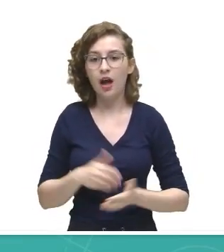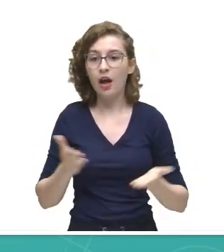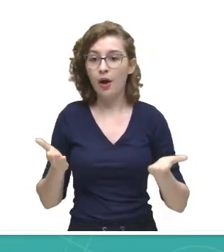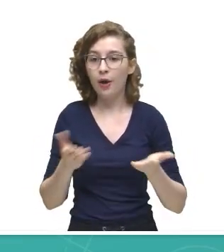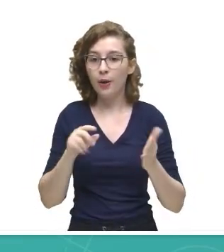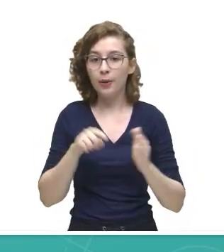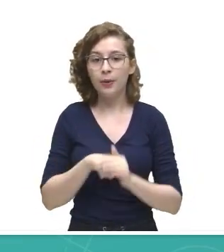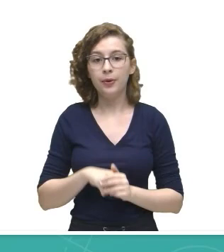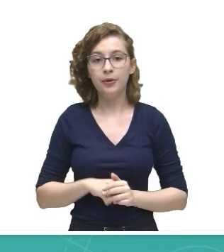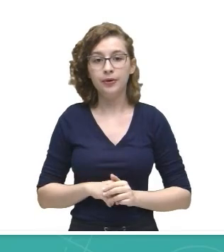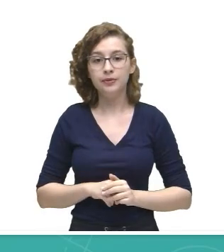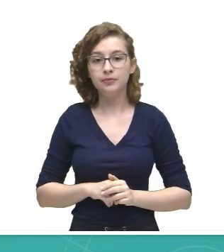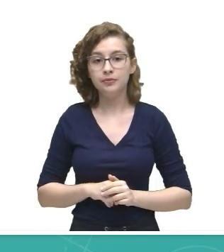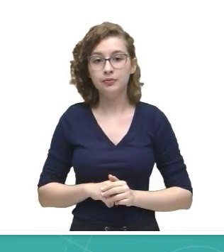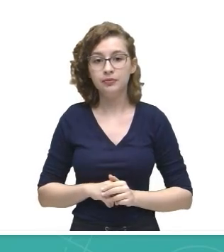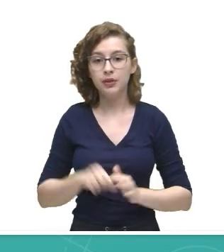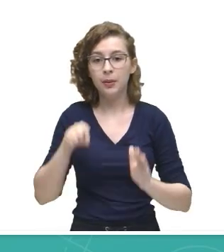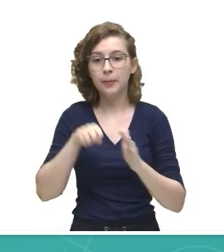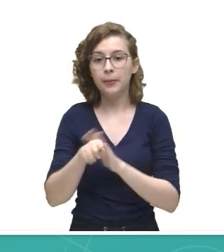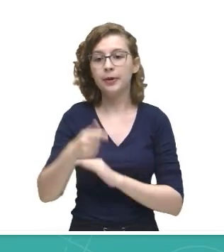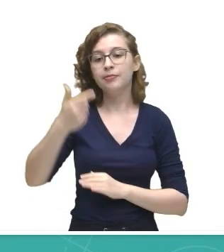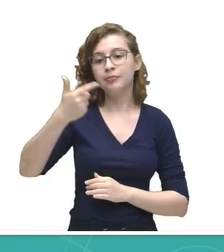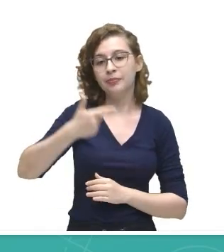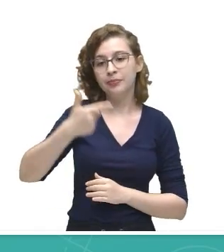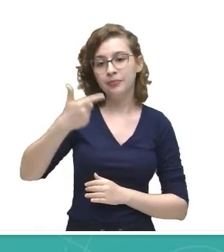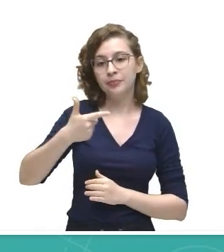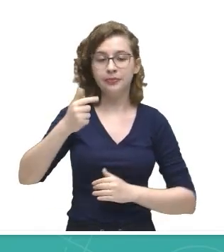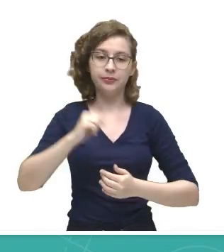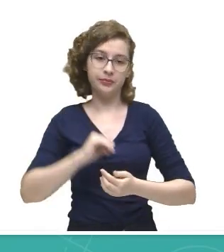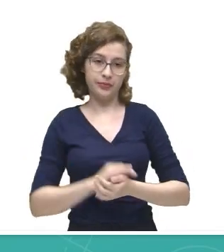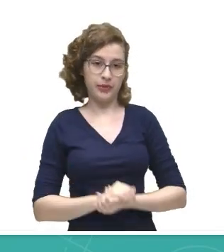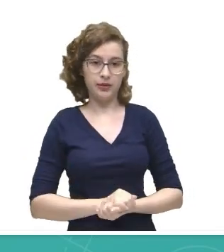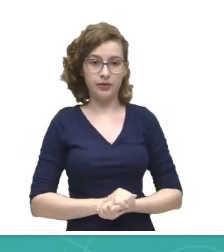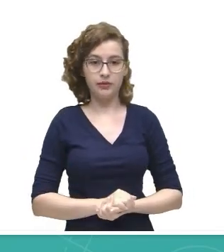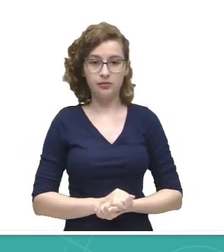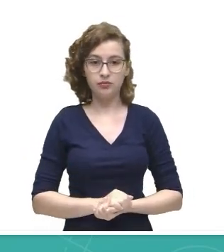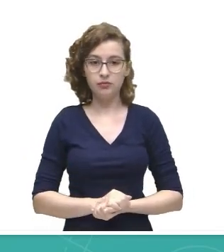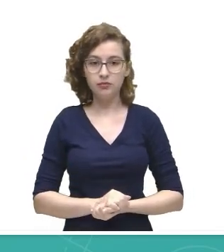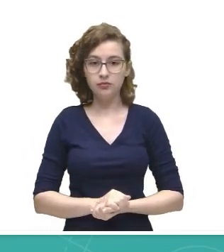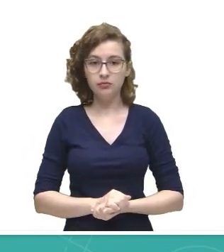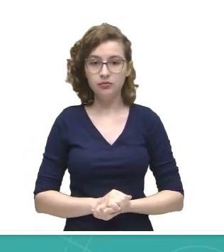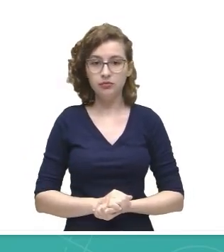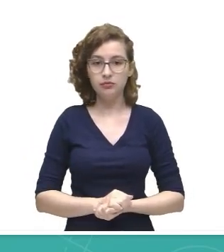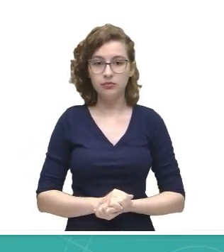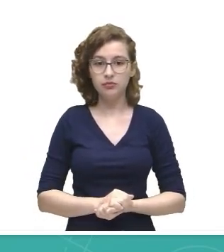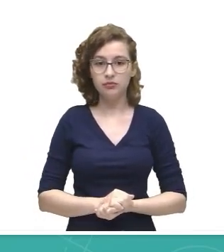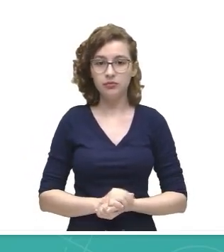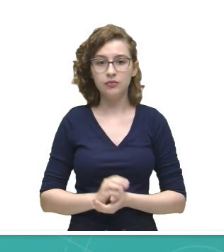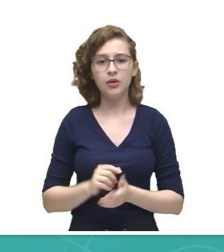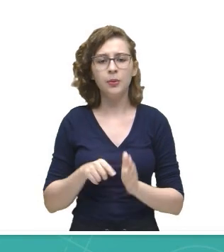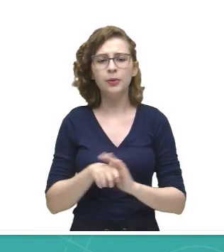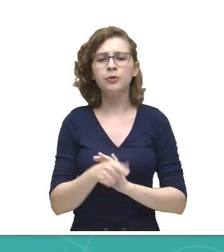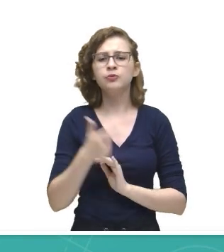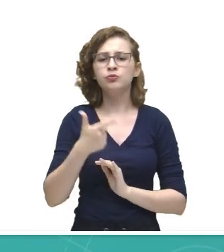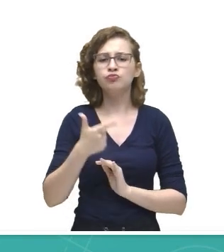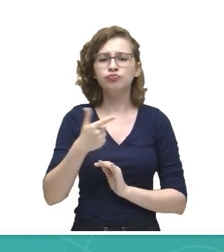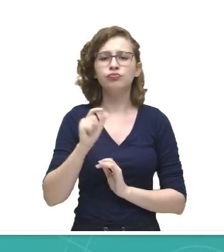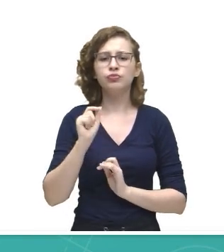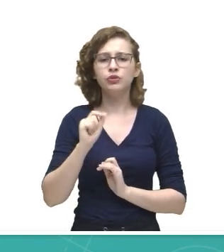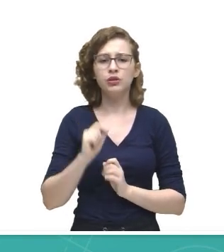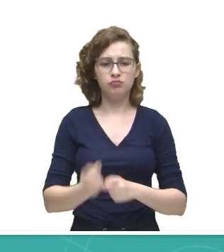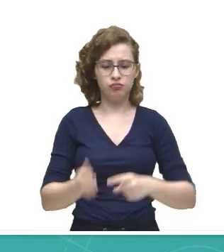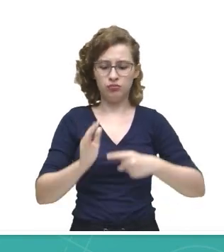ali a segunda questão. Vamos lá na segunda questão. A segunda questão,